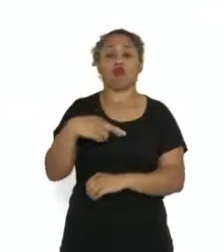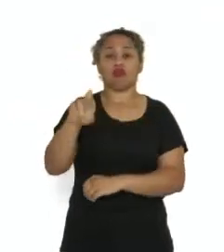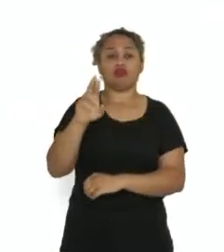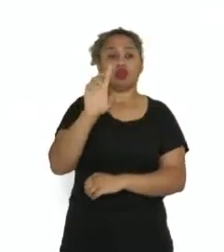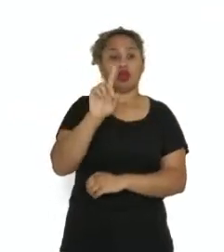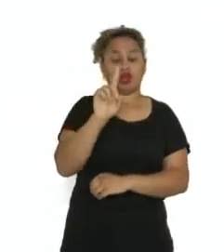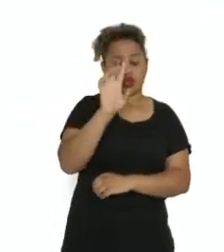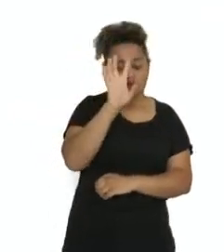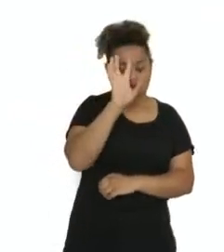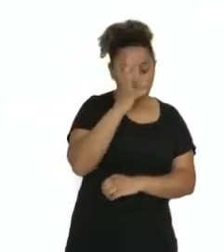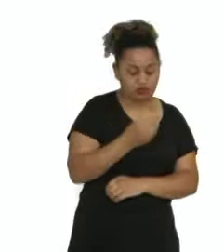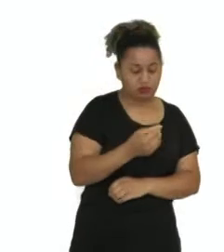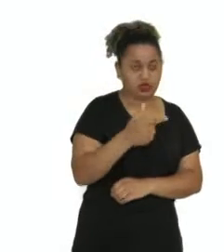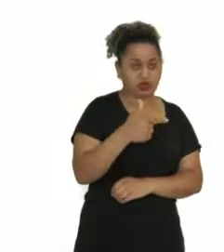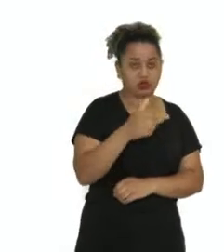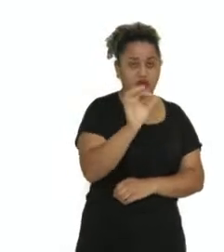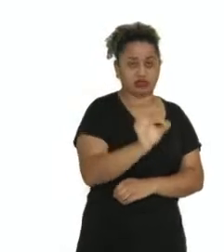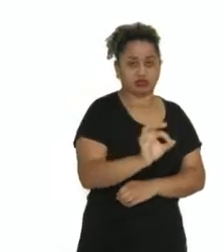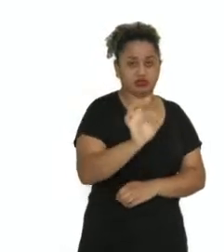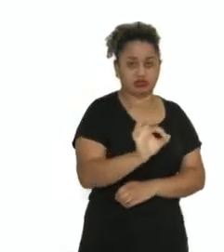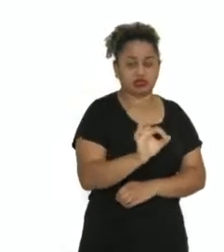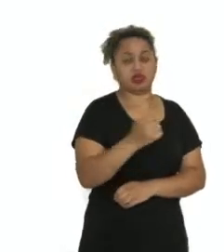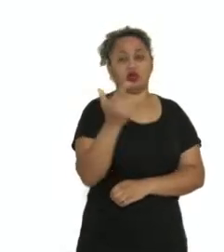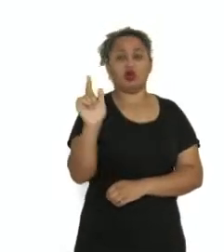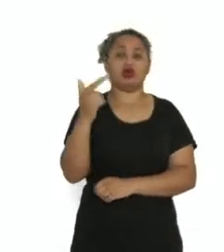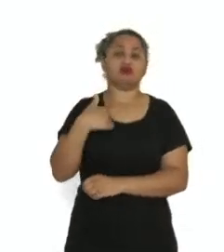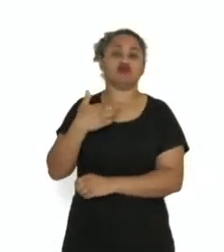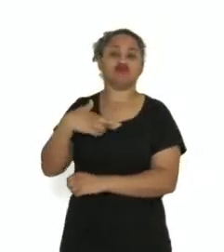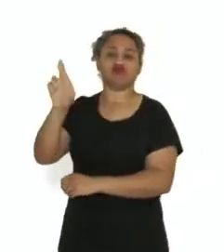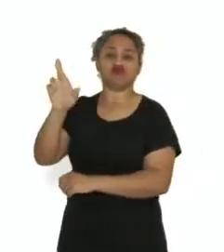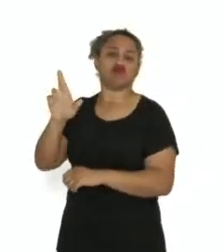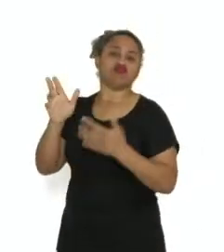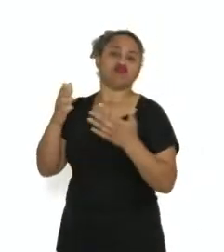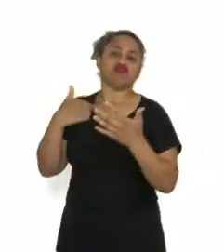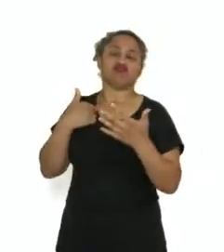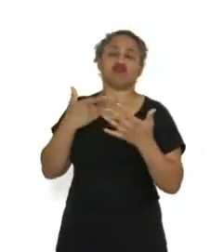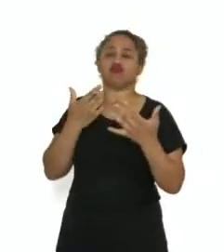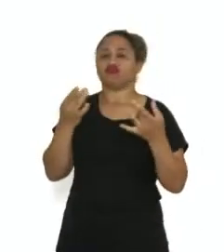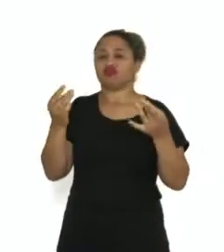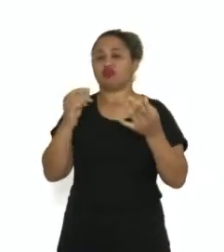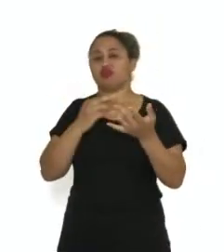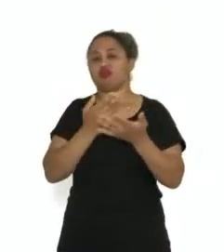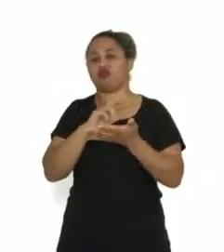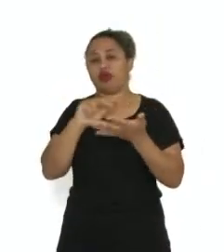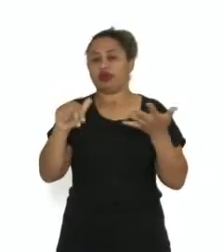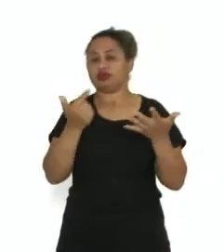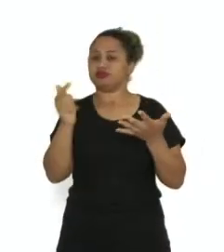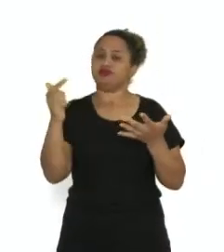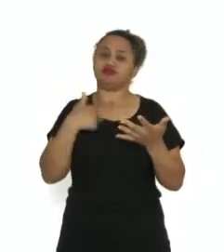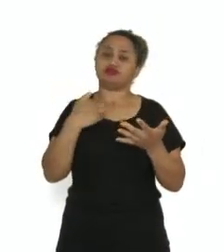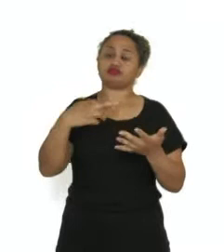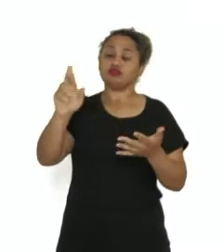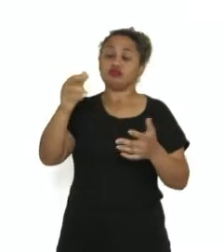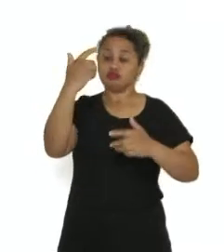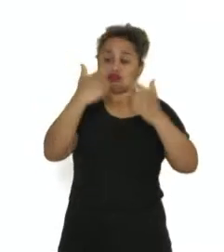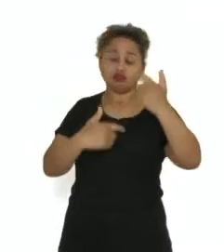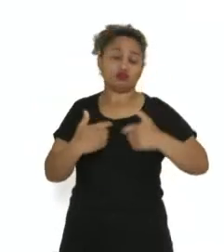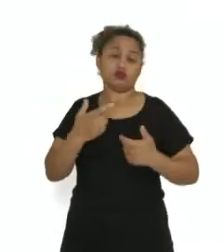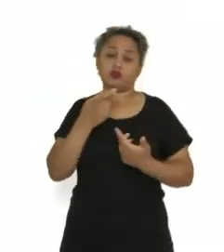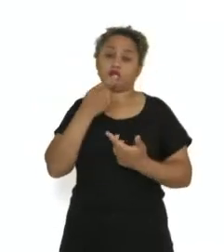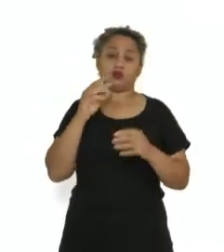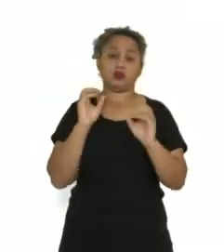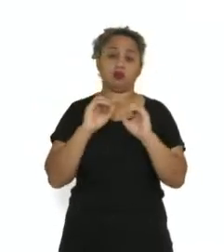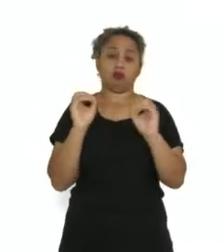de 2%, outras religiões, né, budistas e outras religiões, ou até mesmo pessoas que não declaram